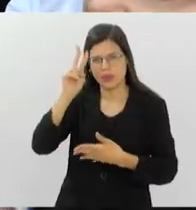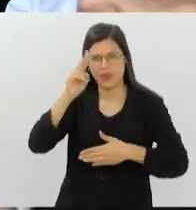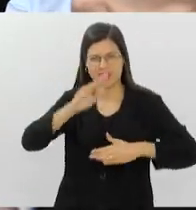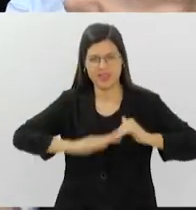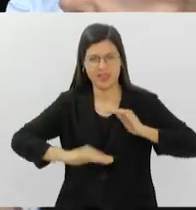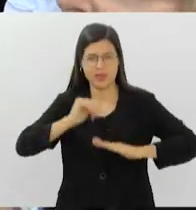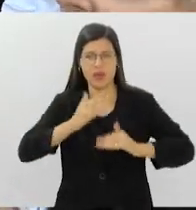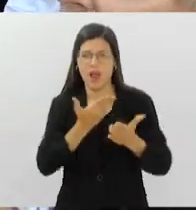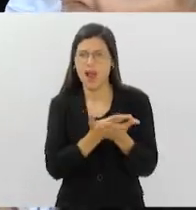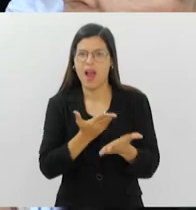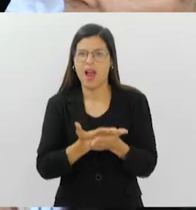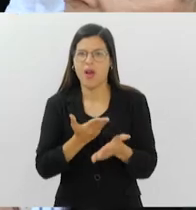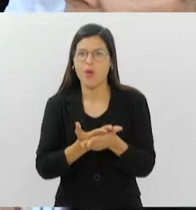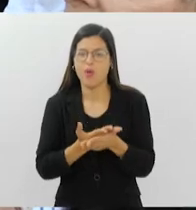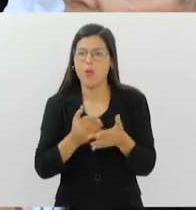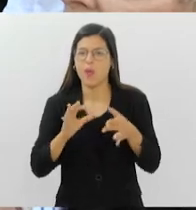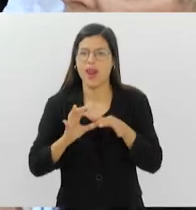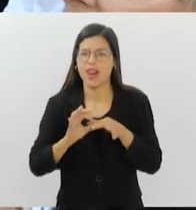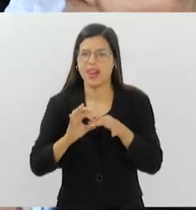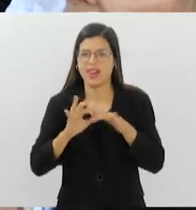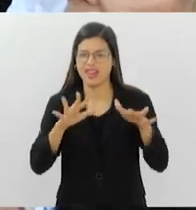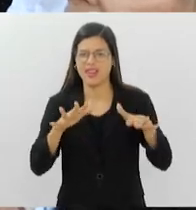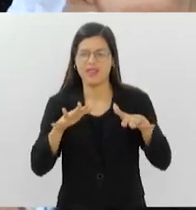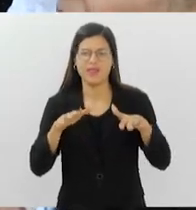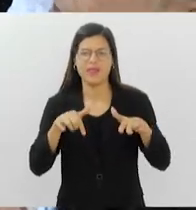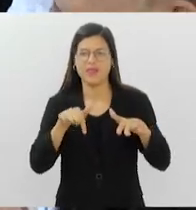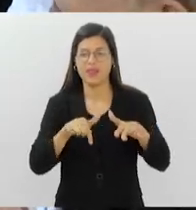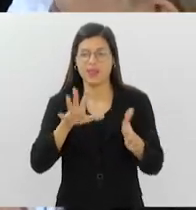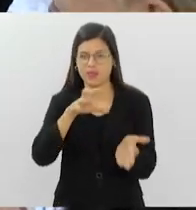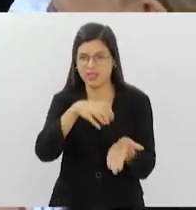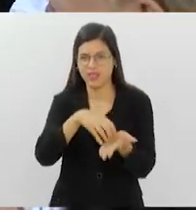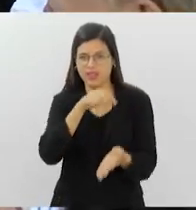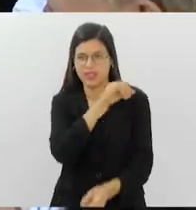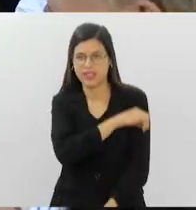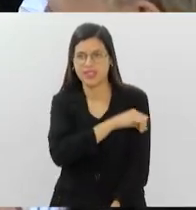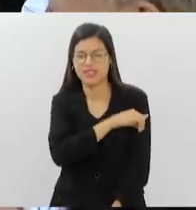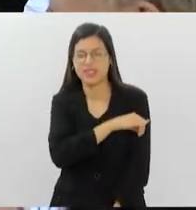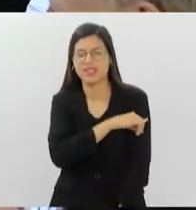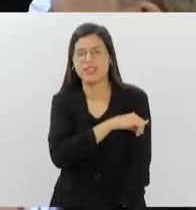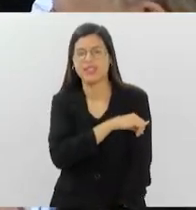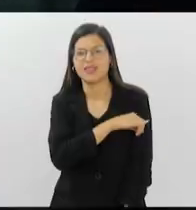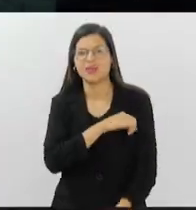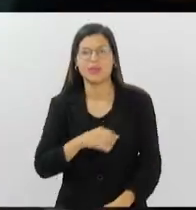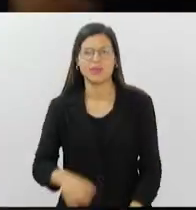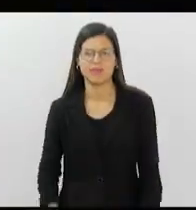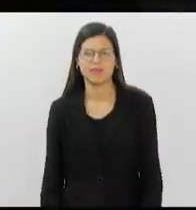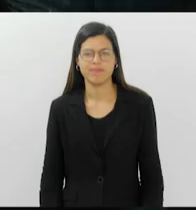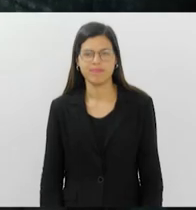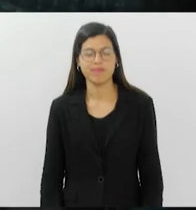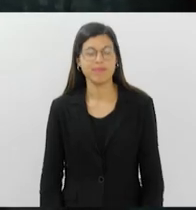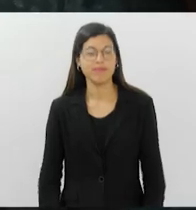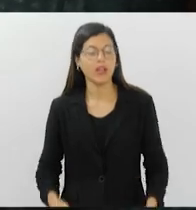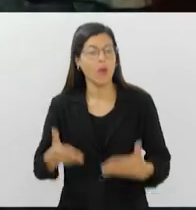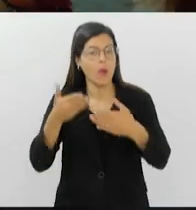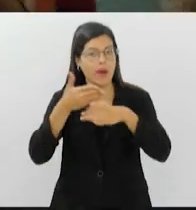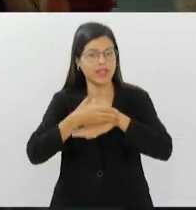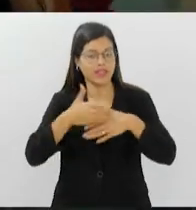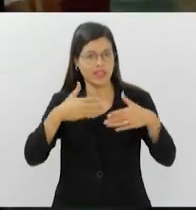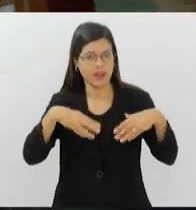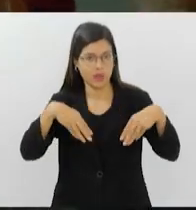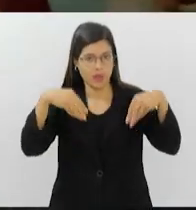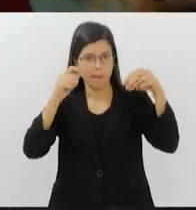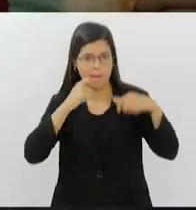livre bem no centro da cidade inaugurada 6 de maio de 1926 ao entrarem no palácio